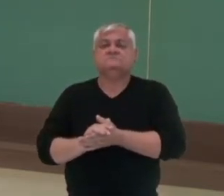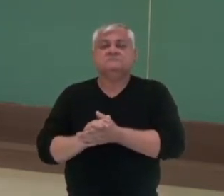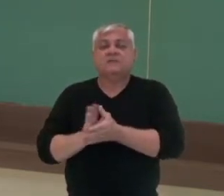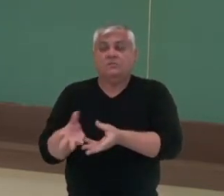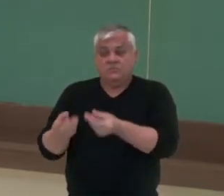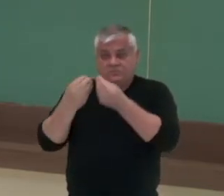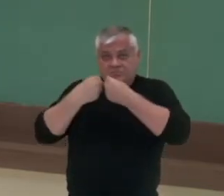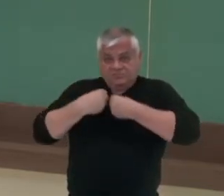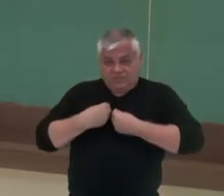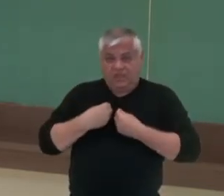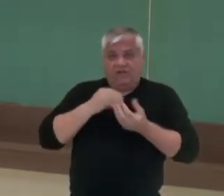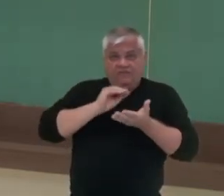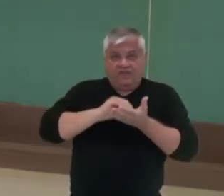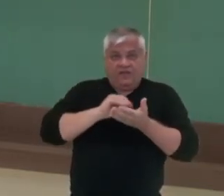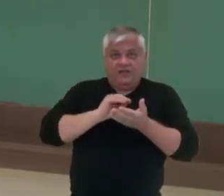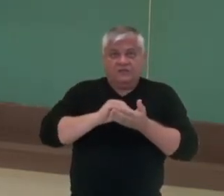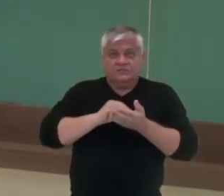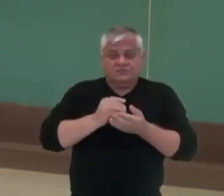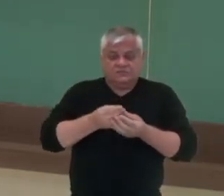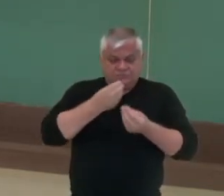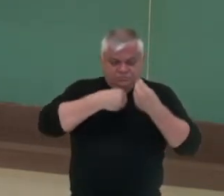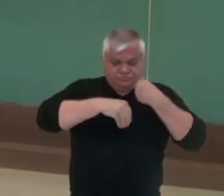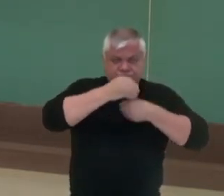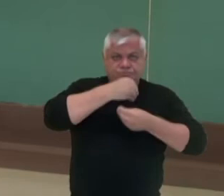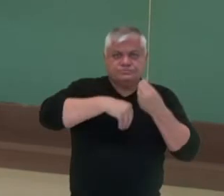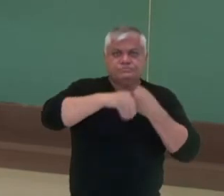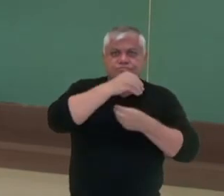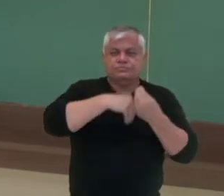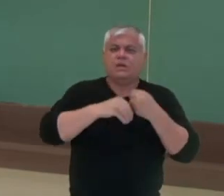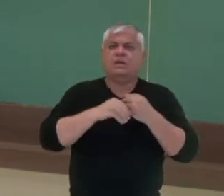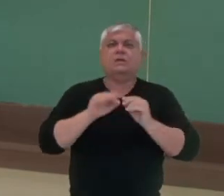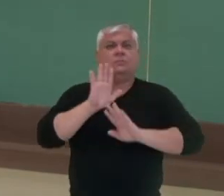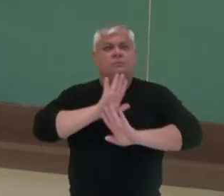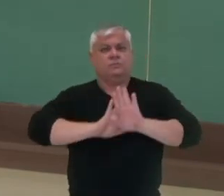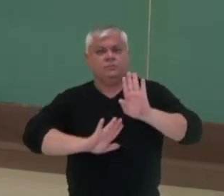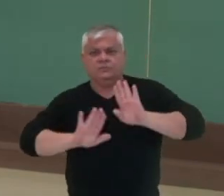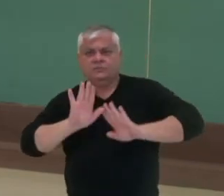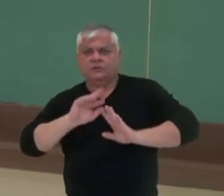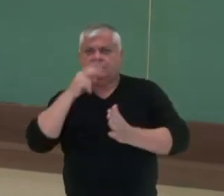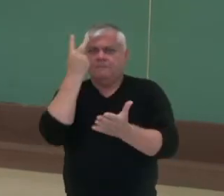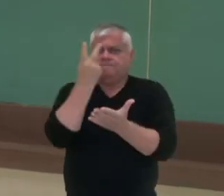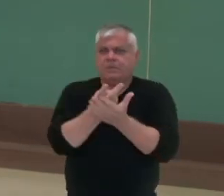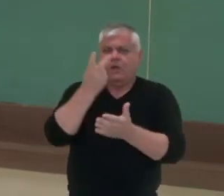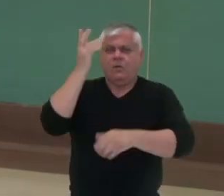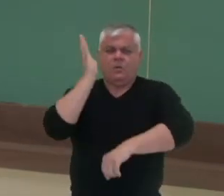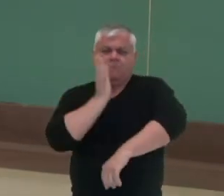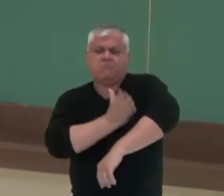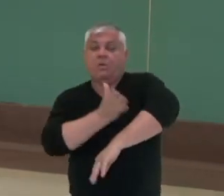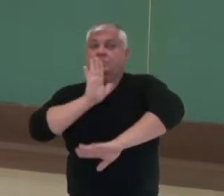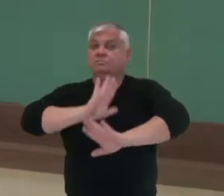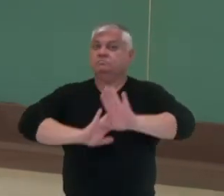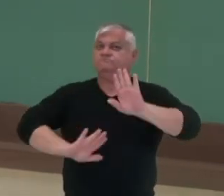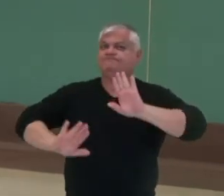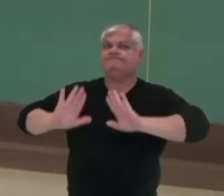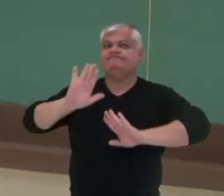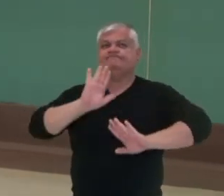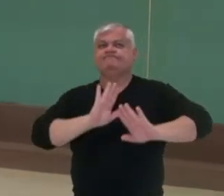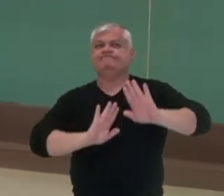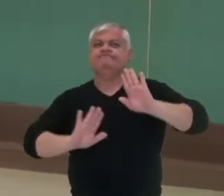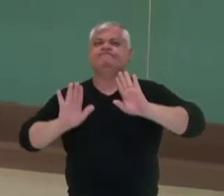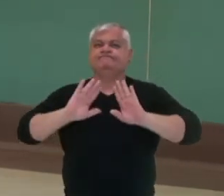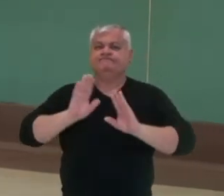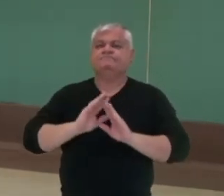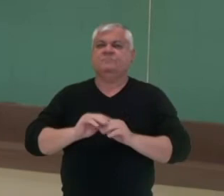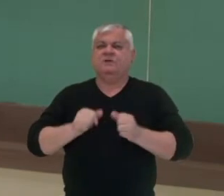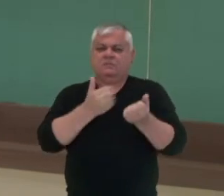de coagulação. Também vai ter todo um cuidado para não cair, né? Porque ela pode apresentar